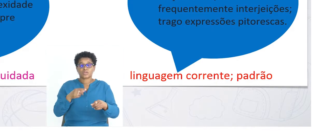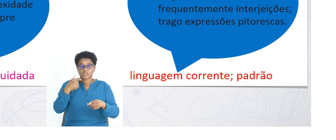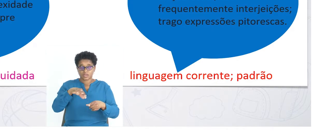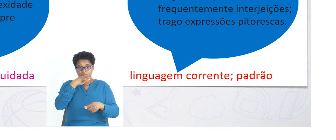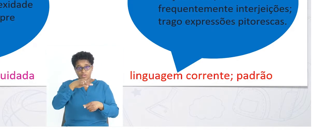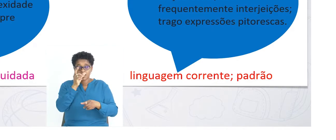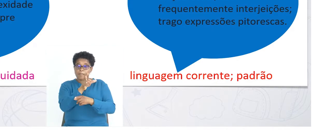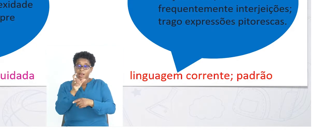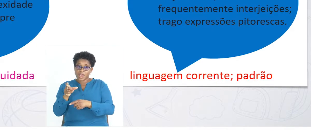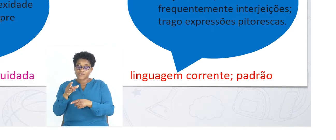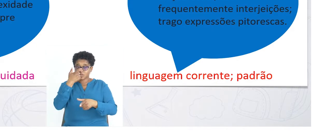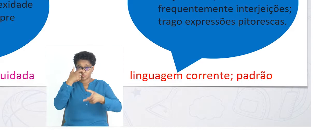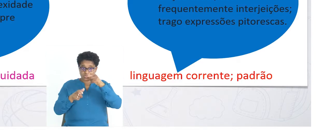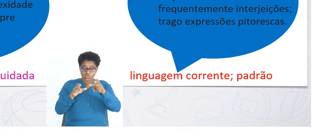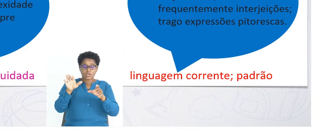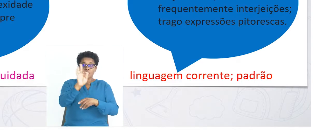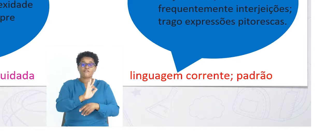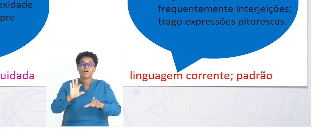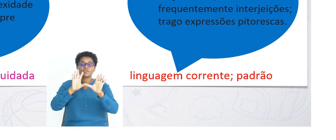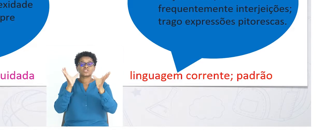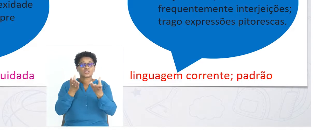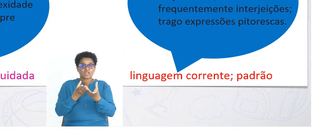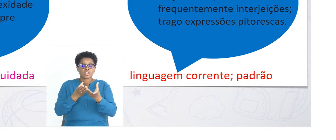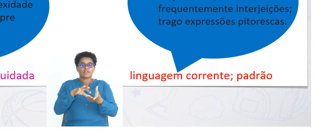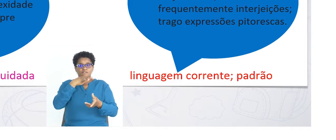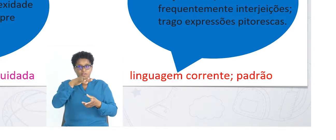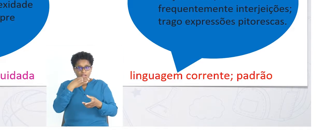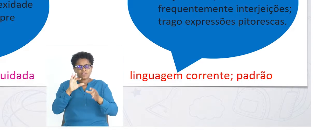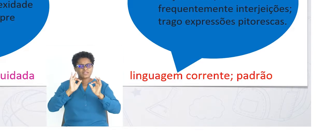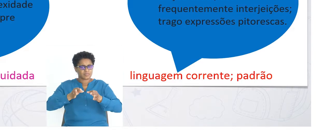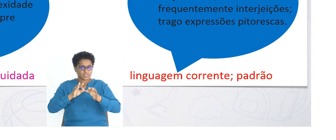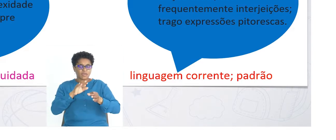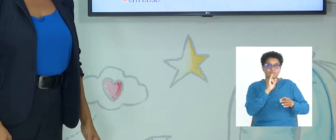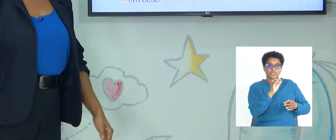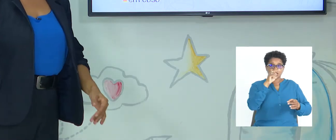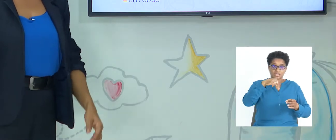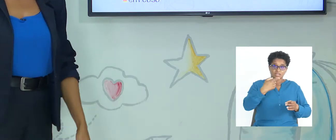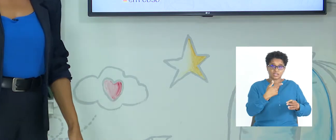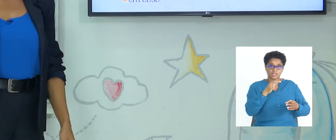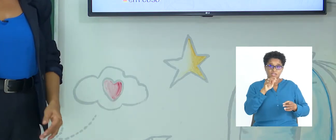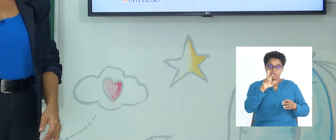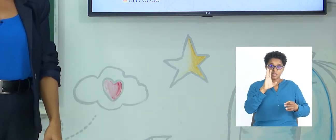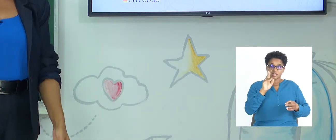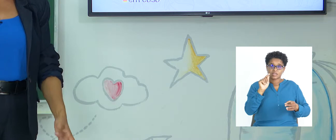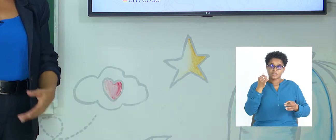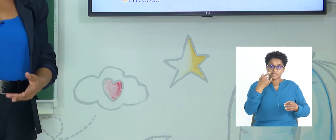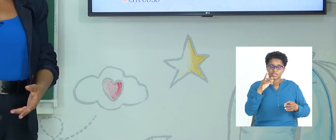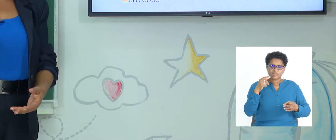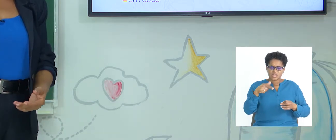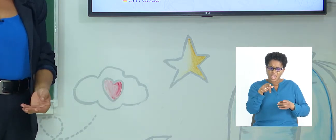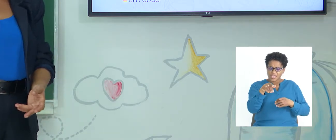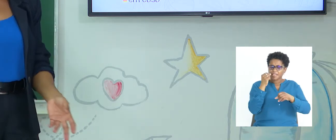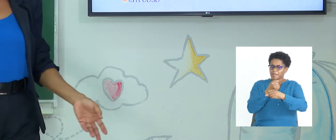palavras pelas pessoas, de forma geral. Uso frequente de interjeições, estás aí a trabalhar e podes